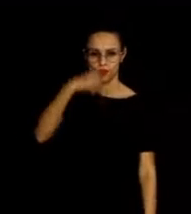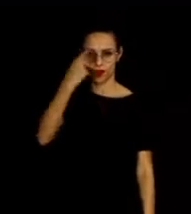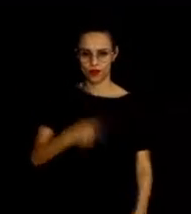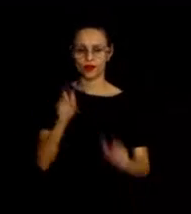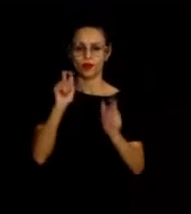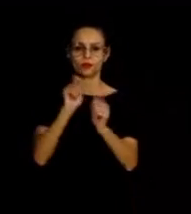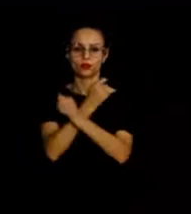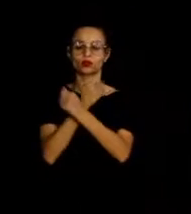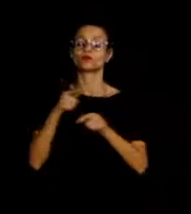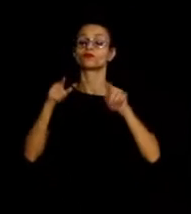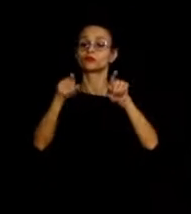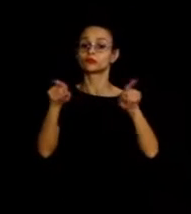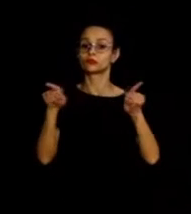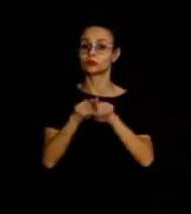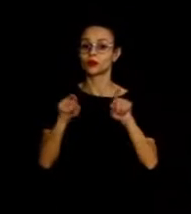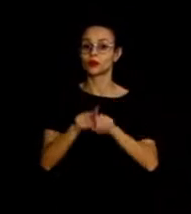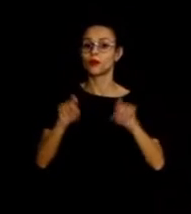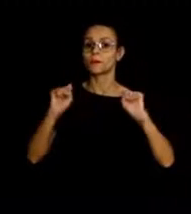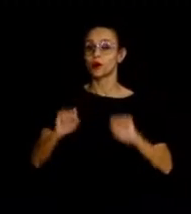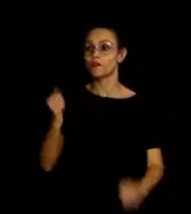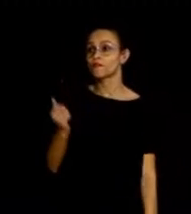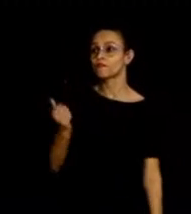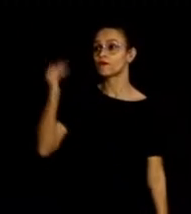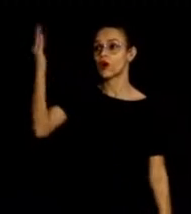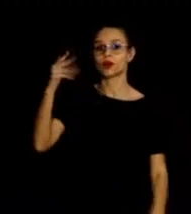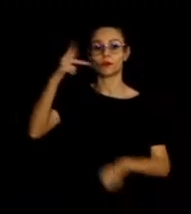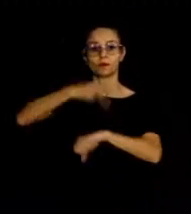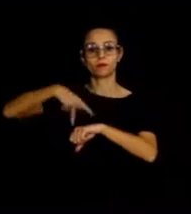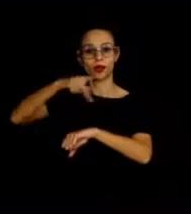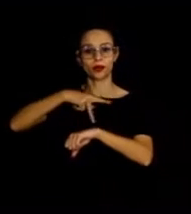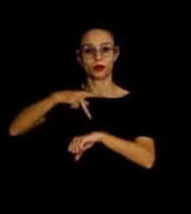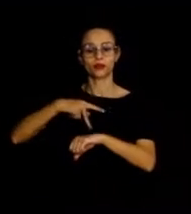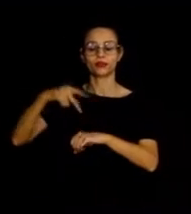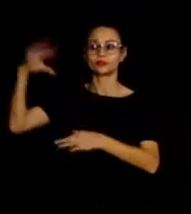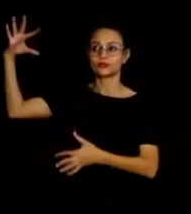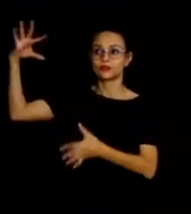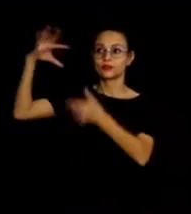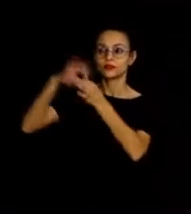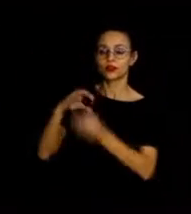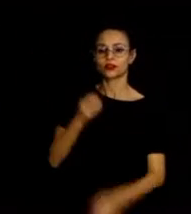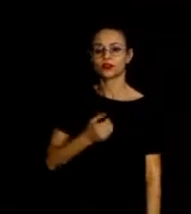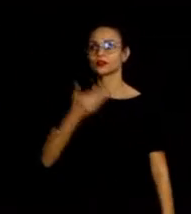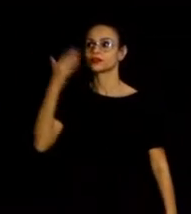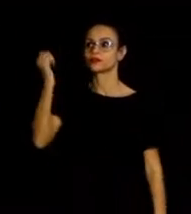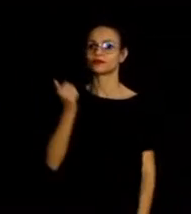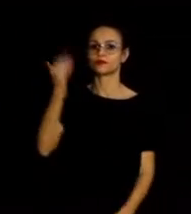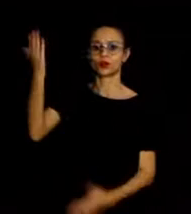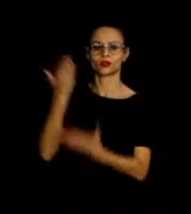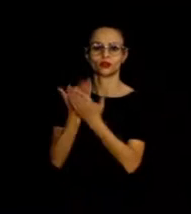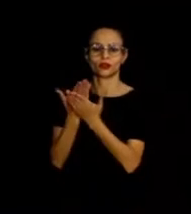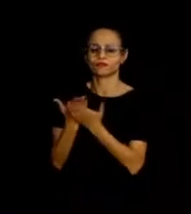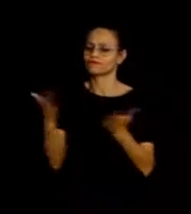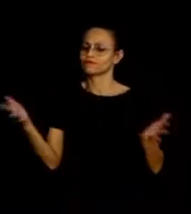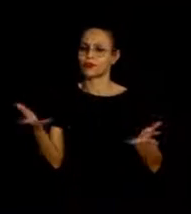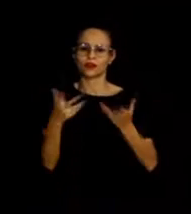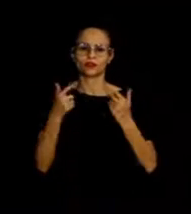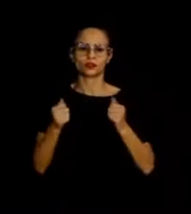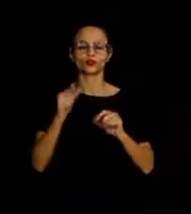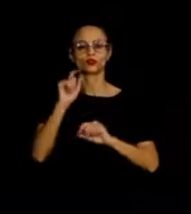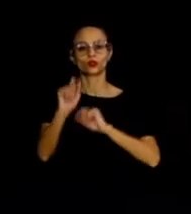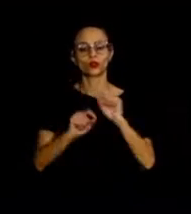Universidade você pode ir para fora no programa de intercâmbio que eu acho o simplesmente Espetacular